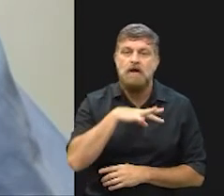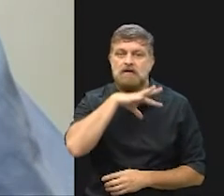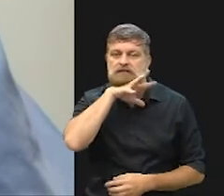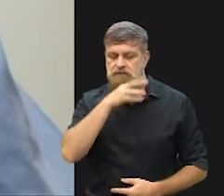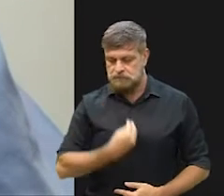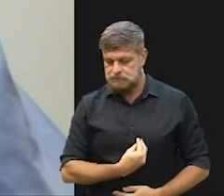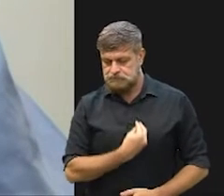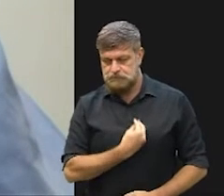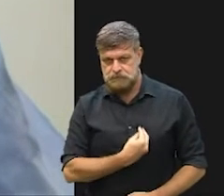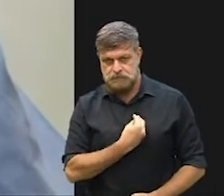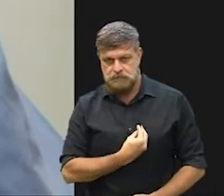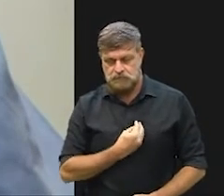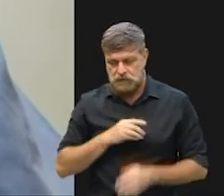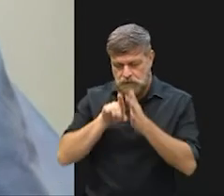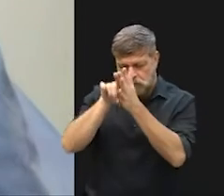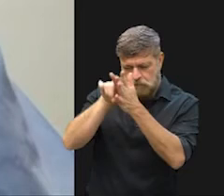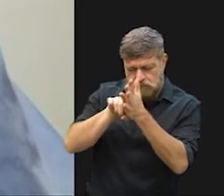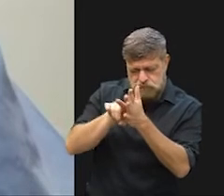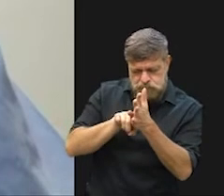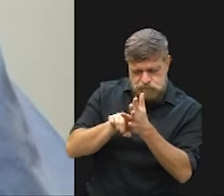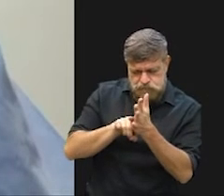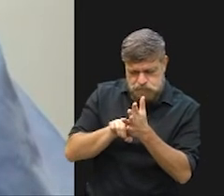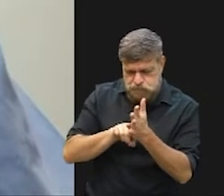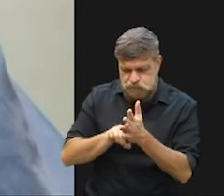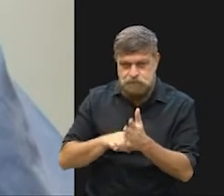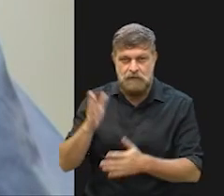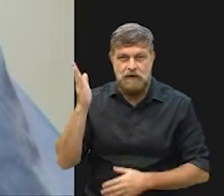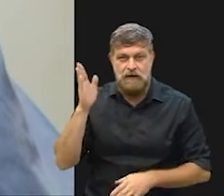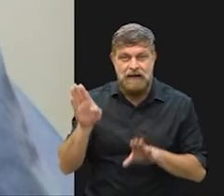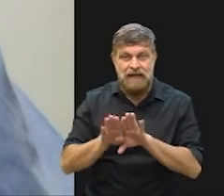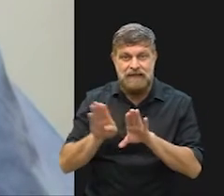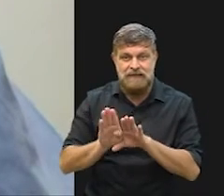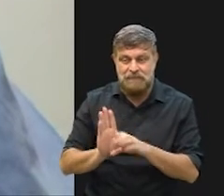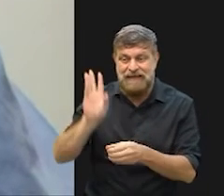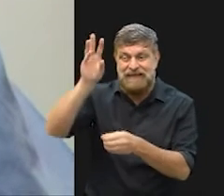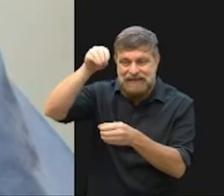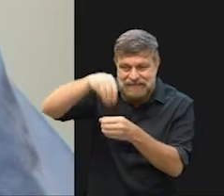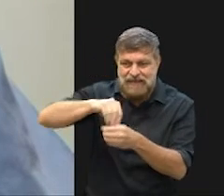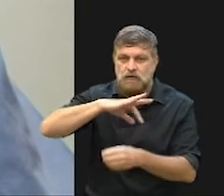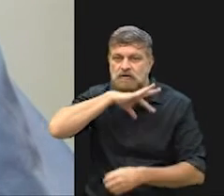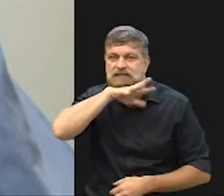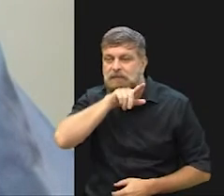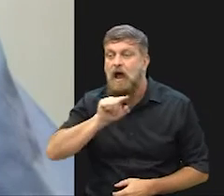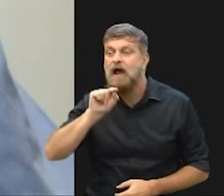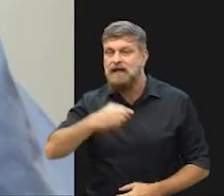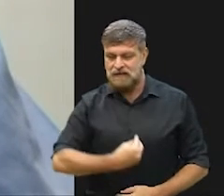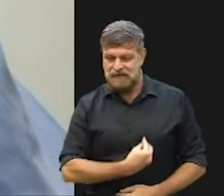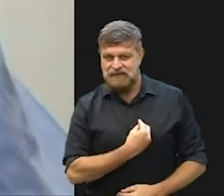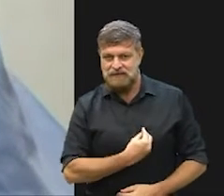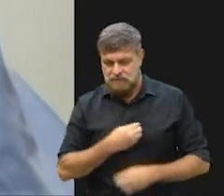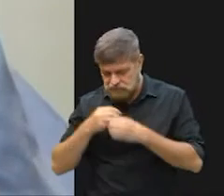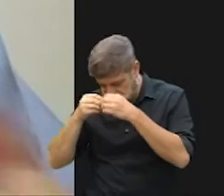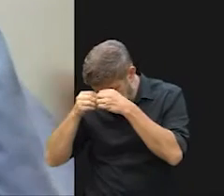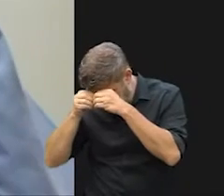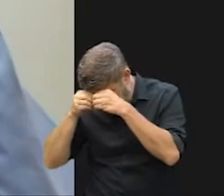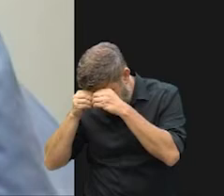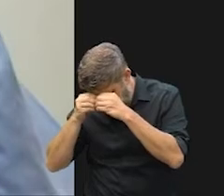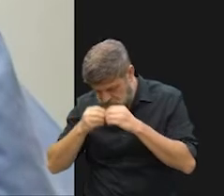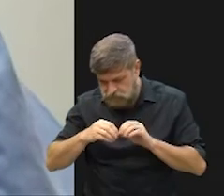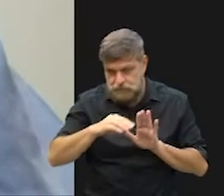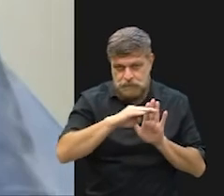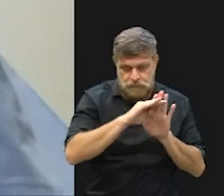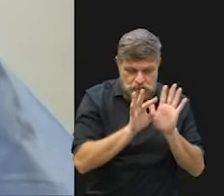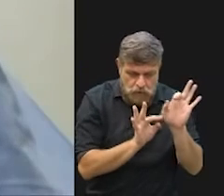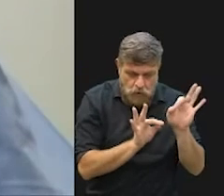fauna. E nesse esforço também fazer um levantamento dos micro-organismos associados a essa fauna. Então, o projeto Reconecta